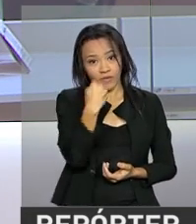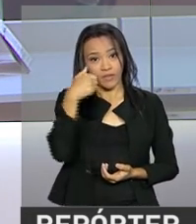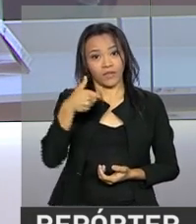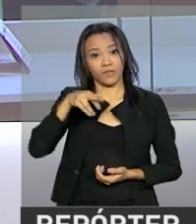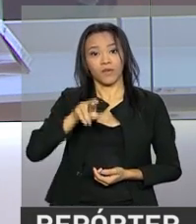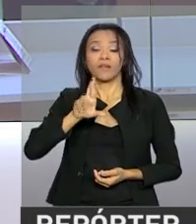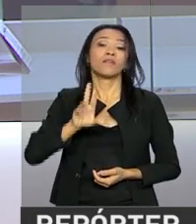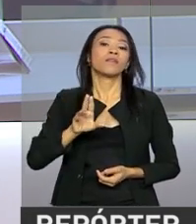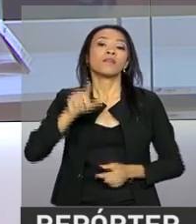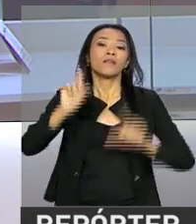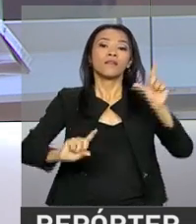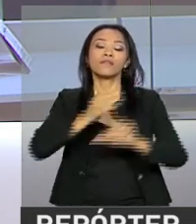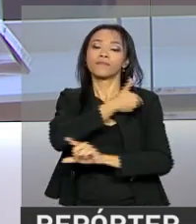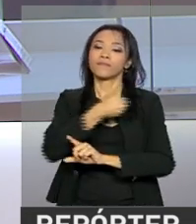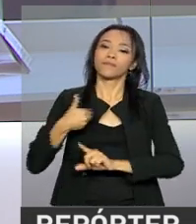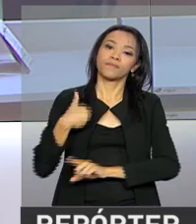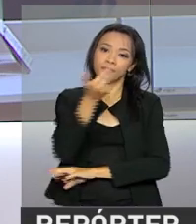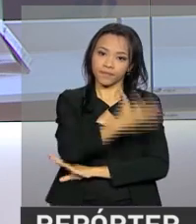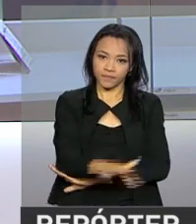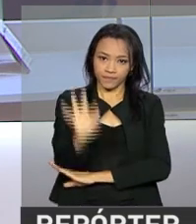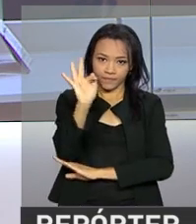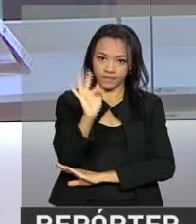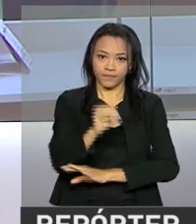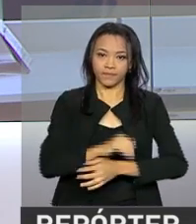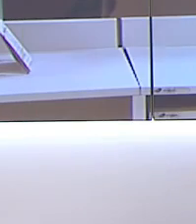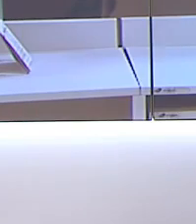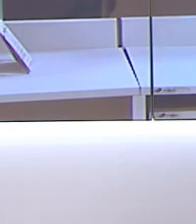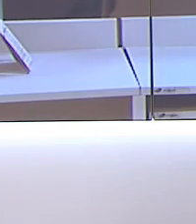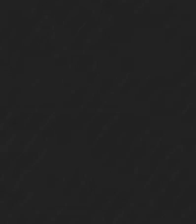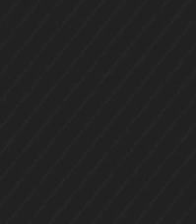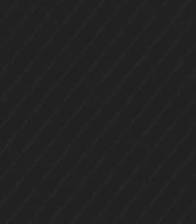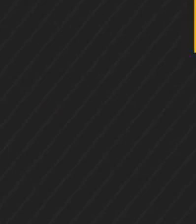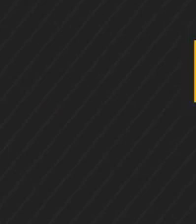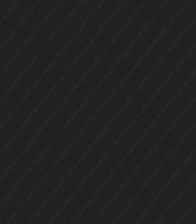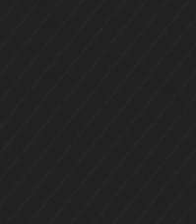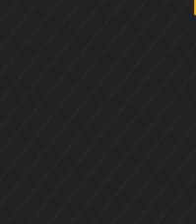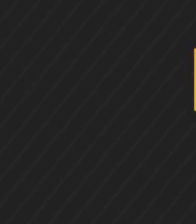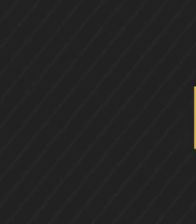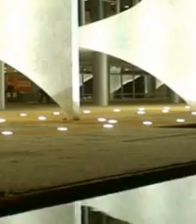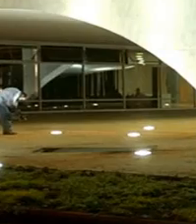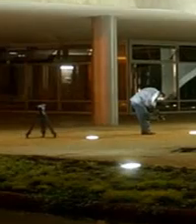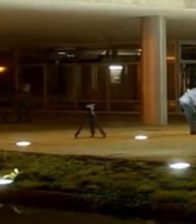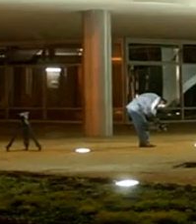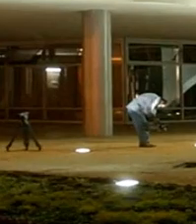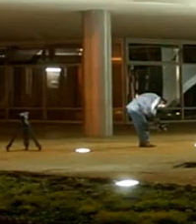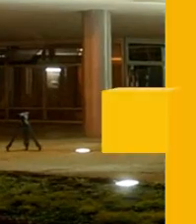com a gente aqui na NBR, a TV do Governo Federal.